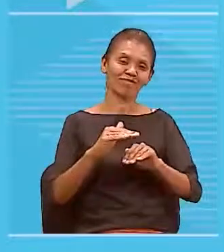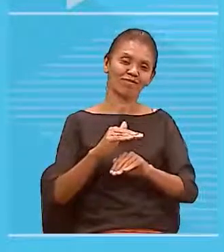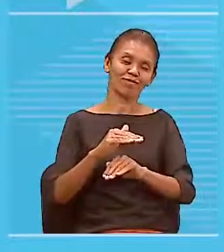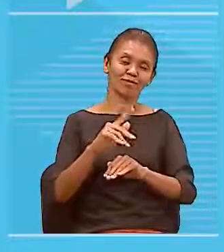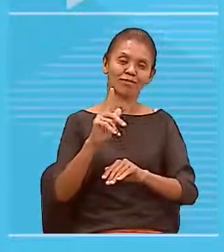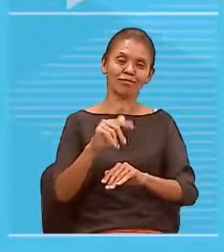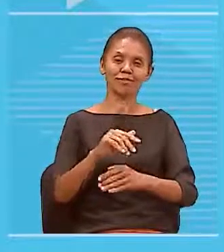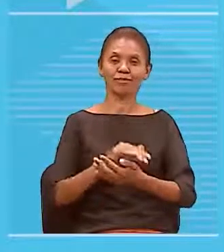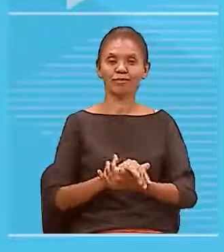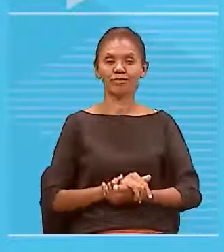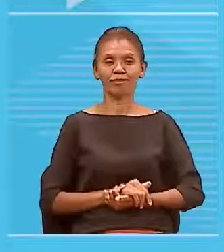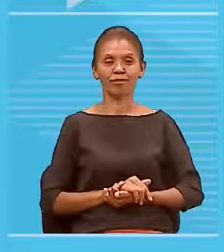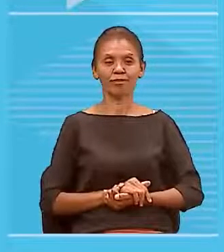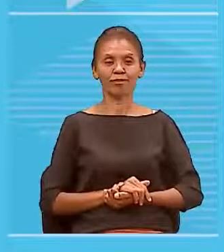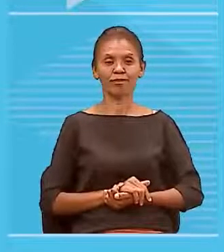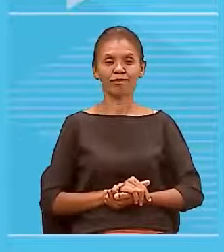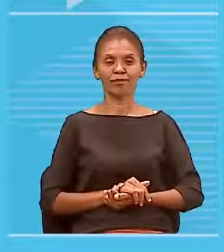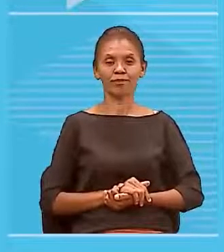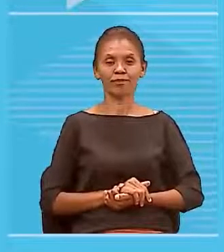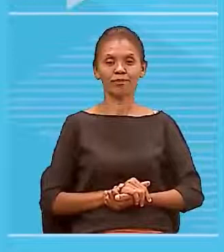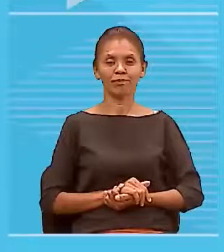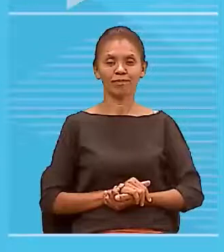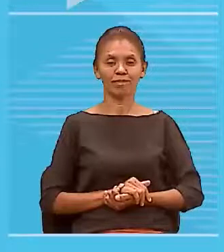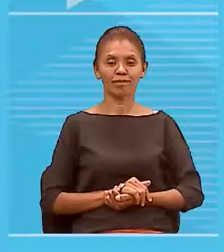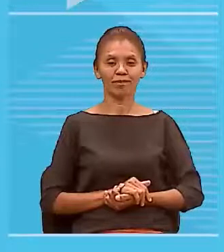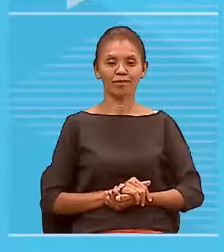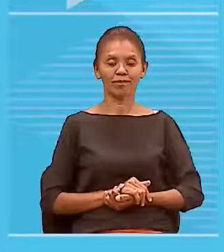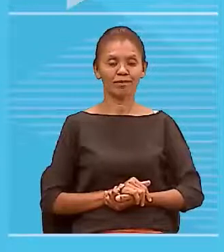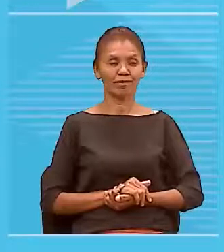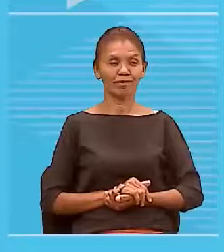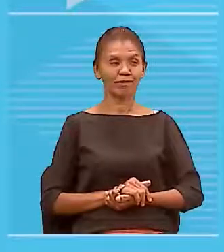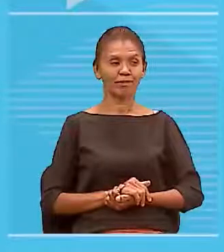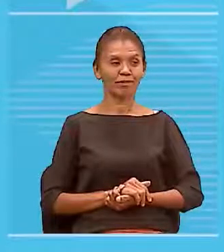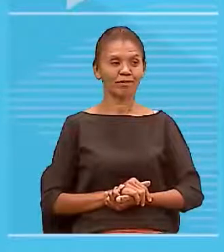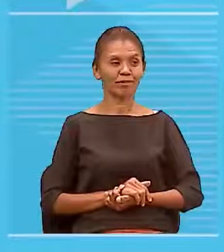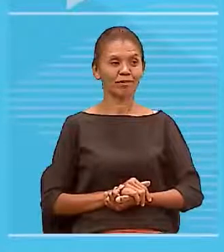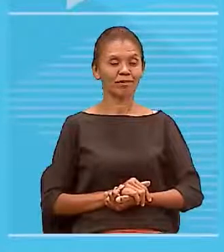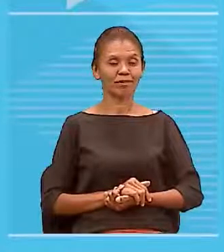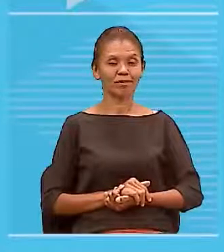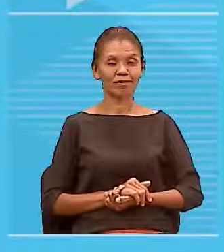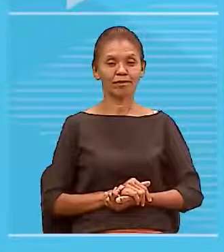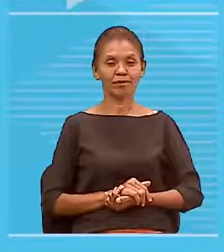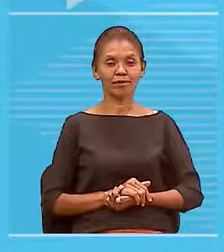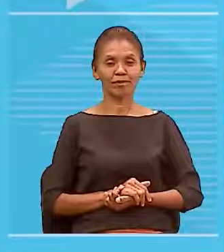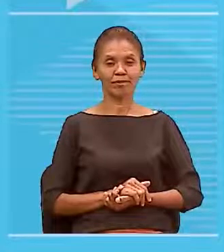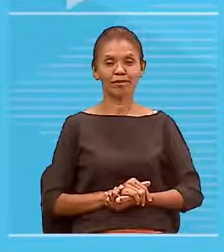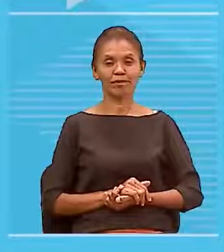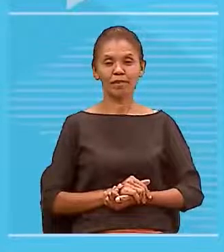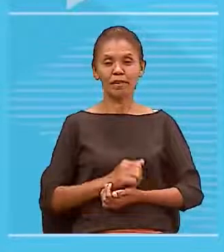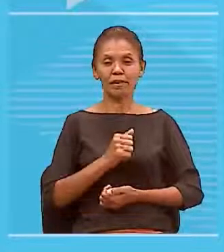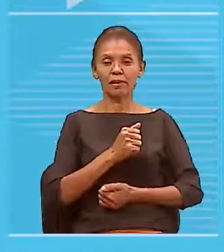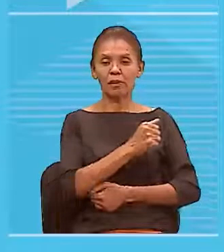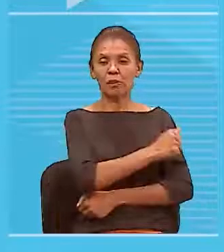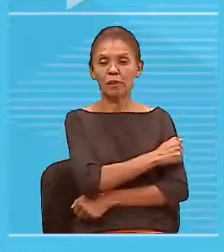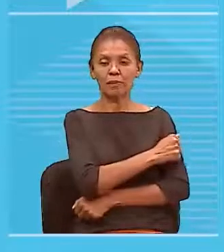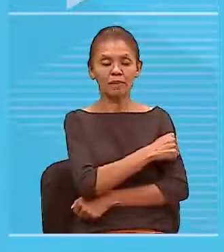beberes. Tá certo? Ah, eu gosto de lagartos, eu também. Adoro. Entendeu, Jax? Professora, tem uns desenhos lá no